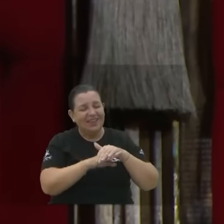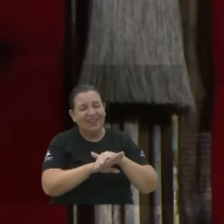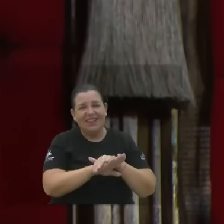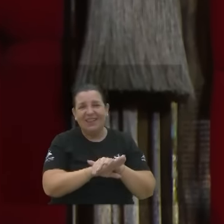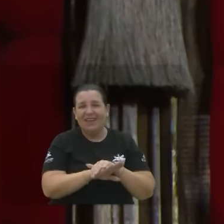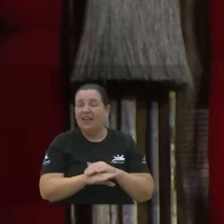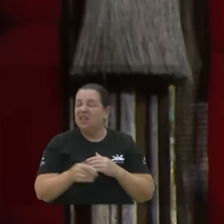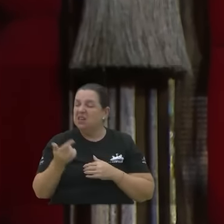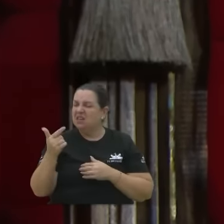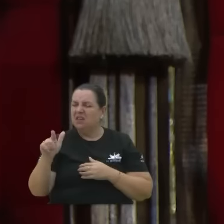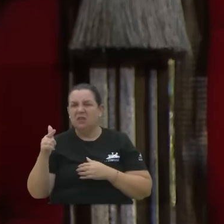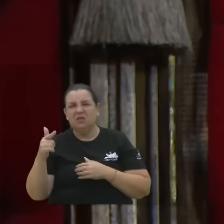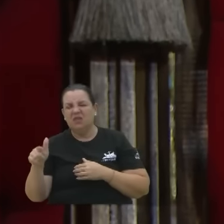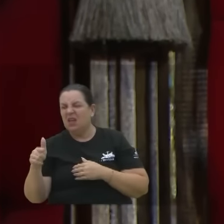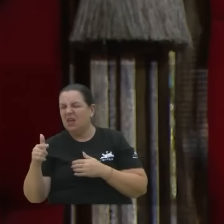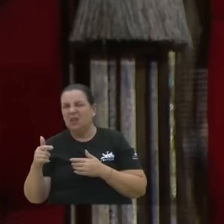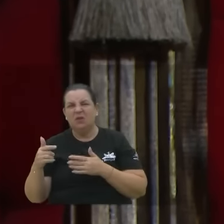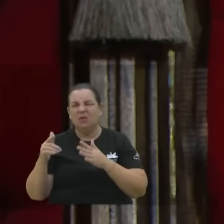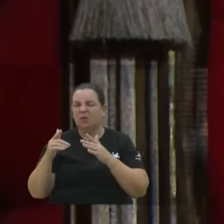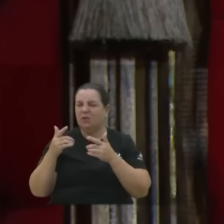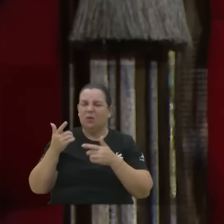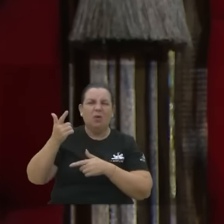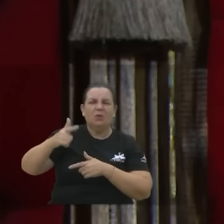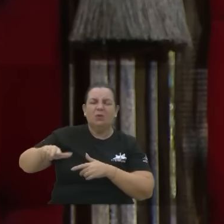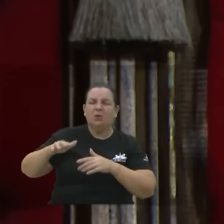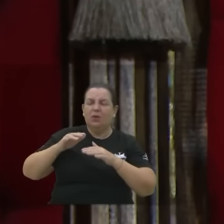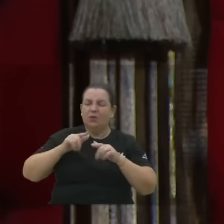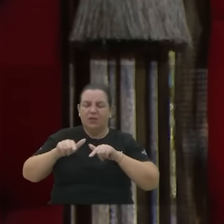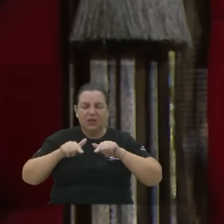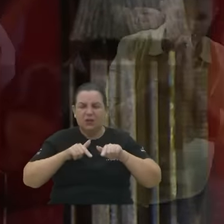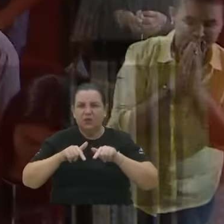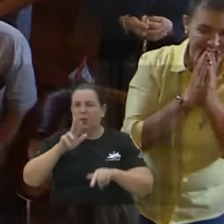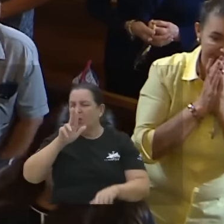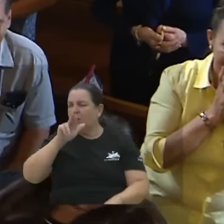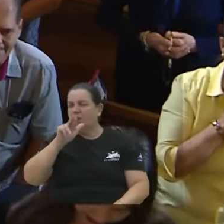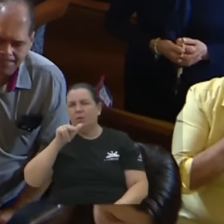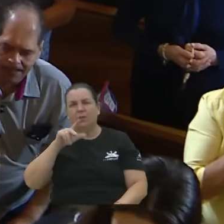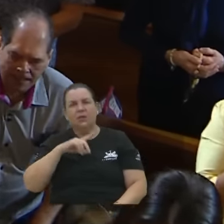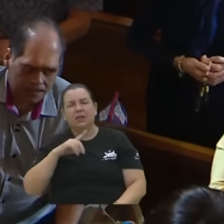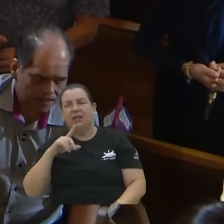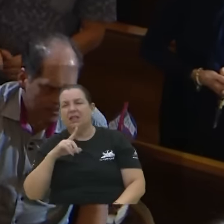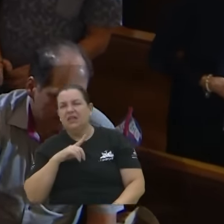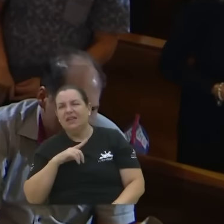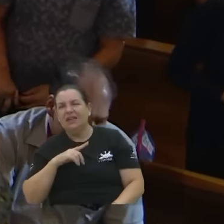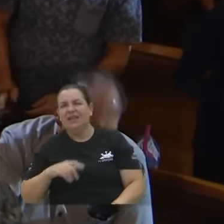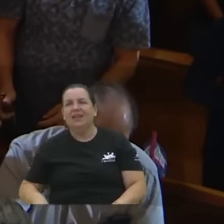Não tenho outro ofício. Não tenho outro ofício e nem